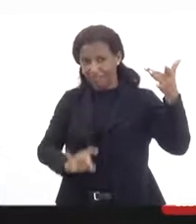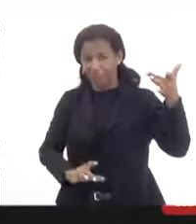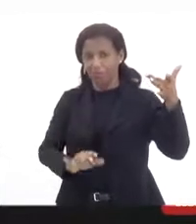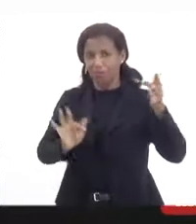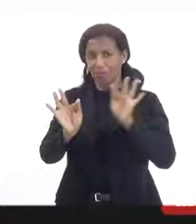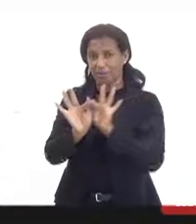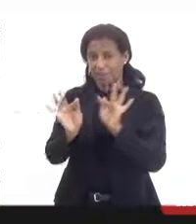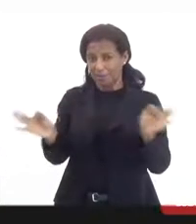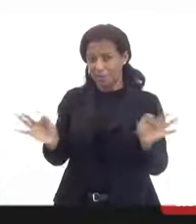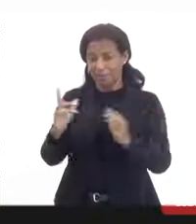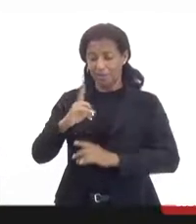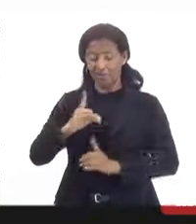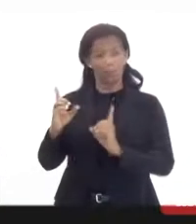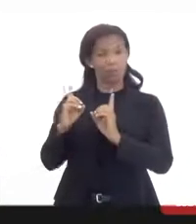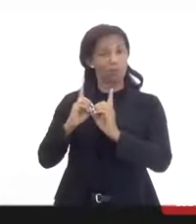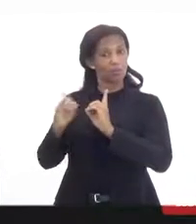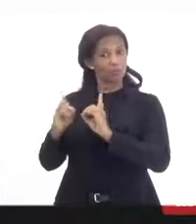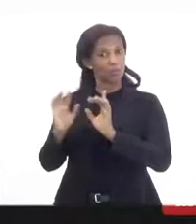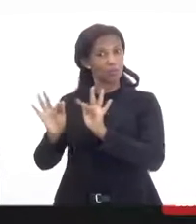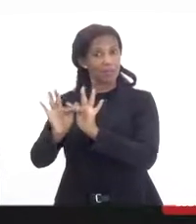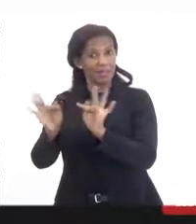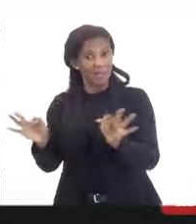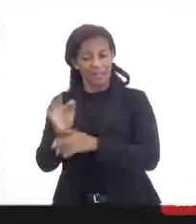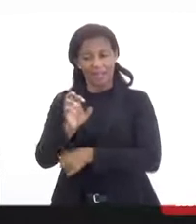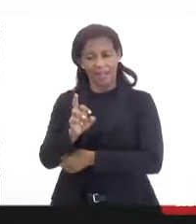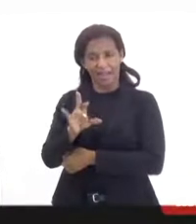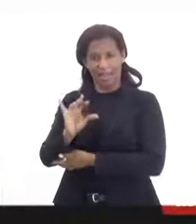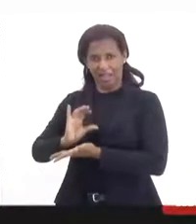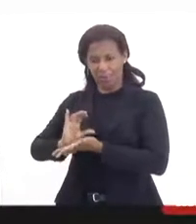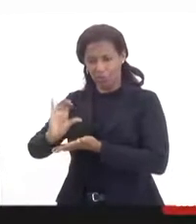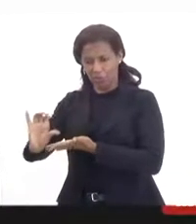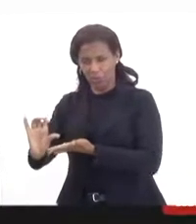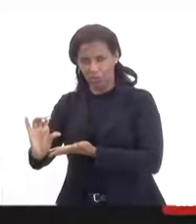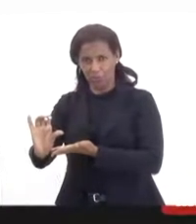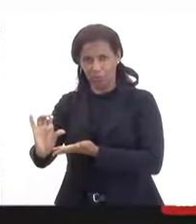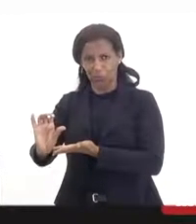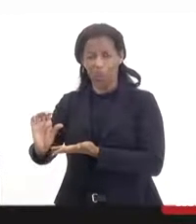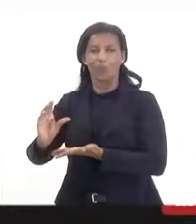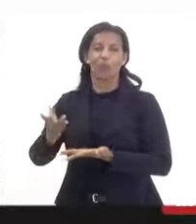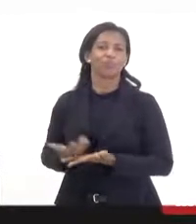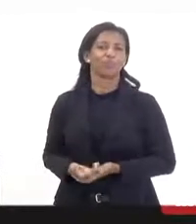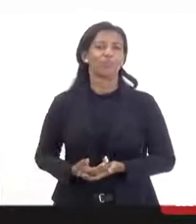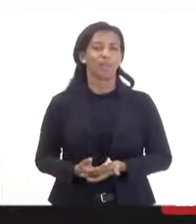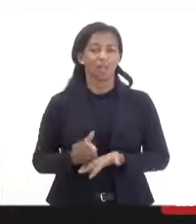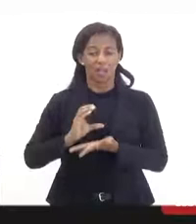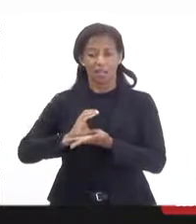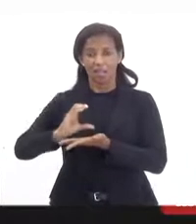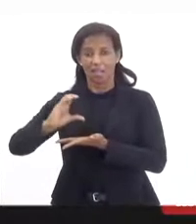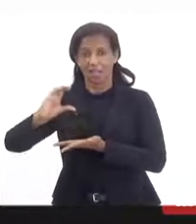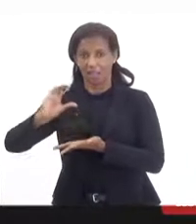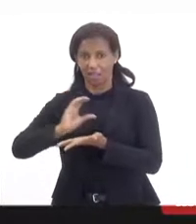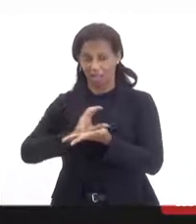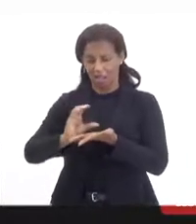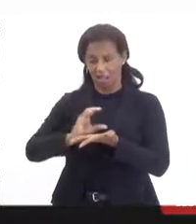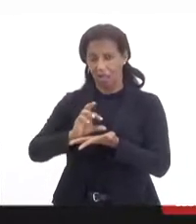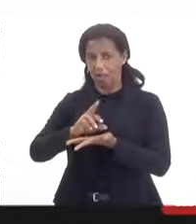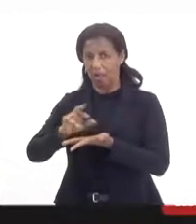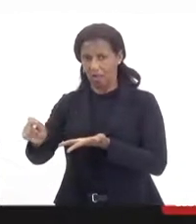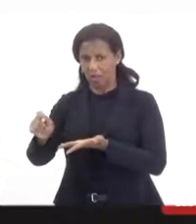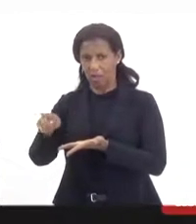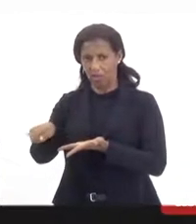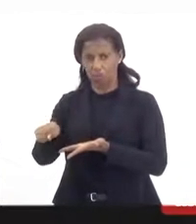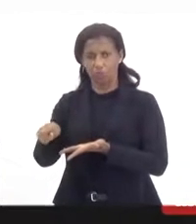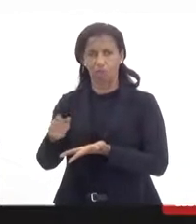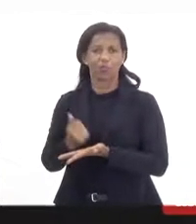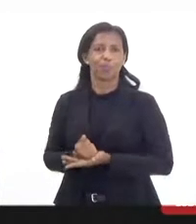Nós temos uma discussão simples entre crédito físico e crédito financeiro. O crédito físico é aquele que admite o